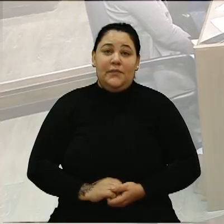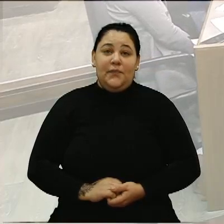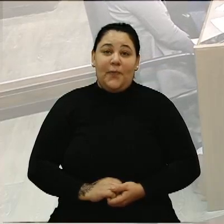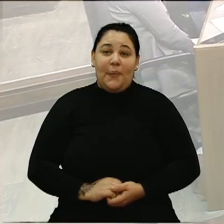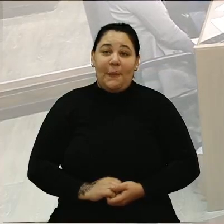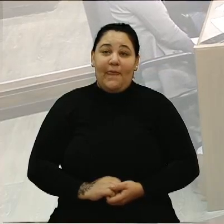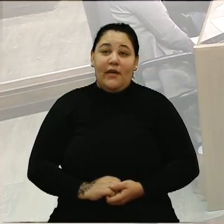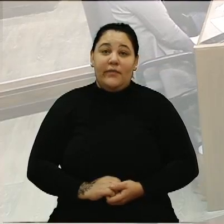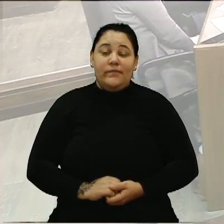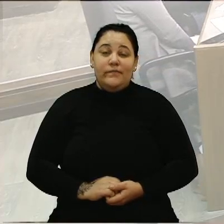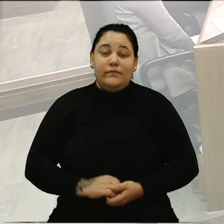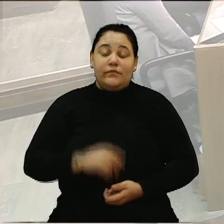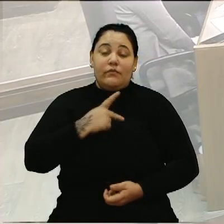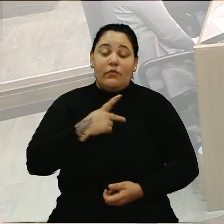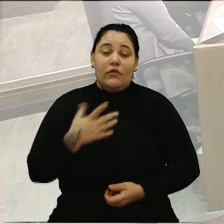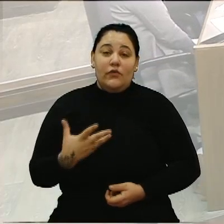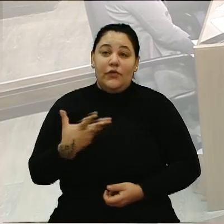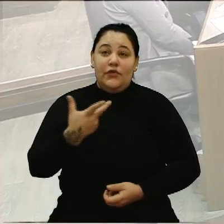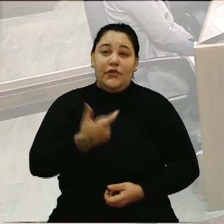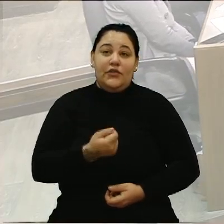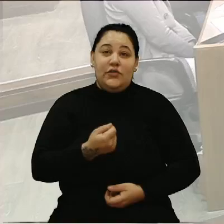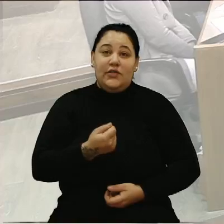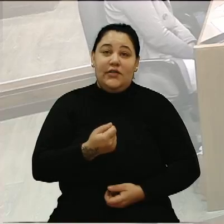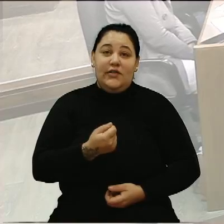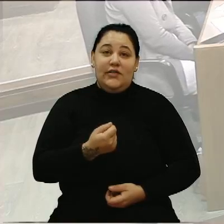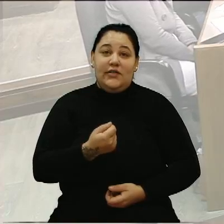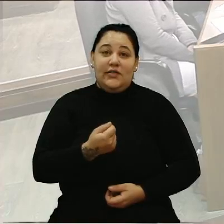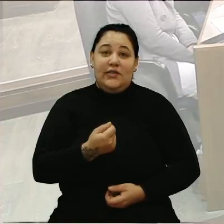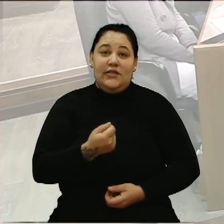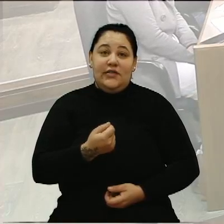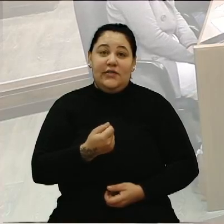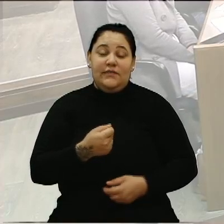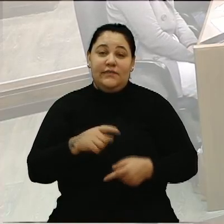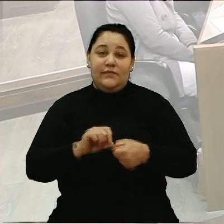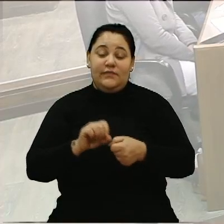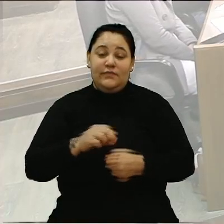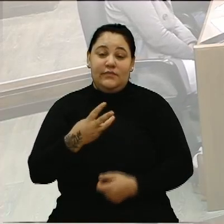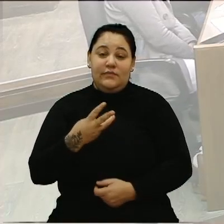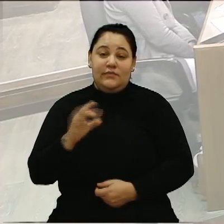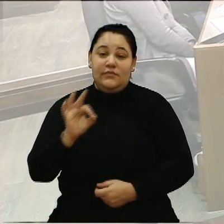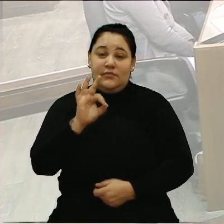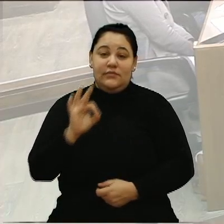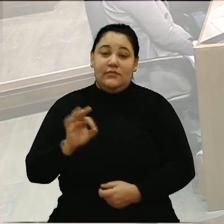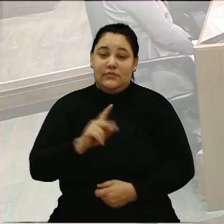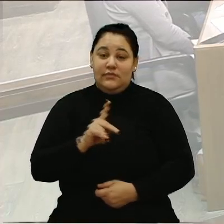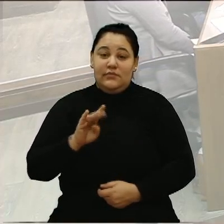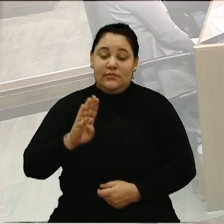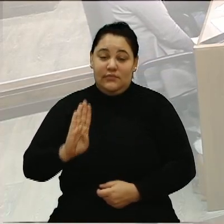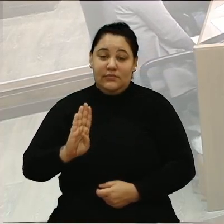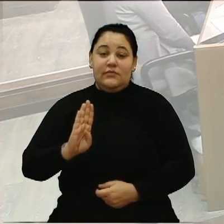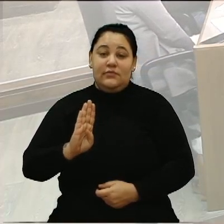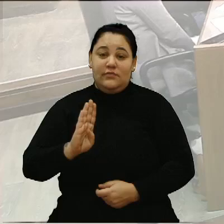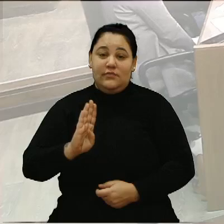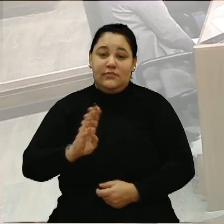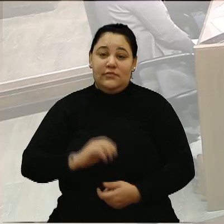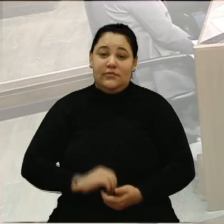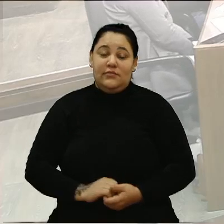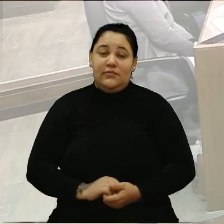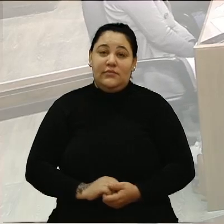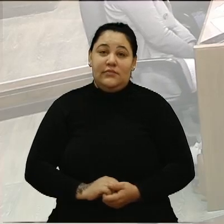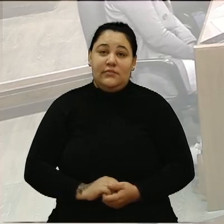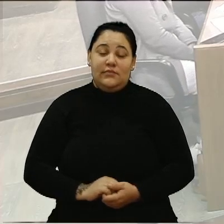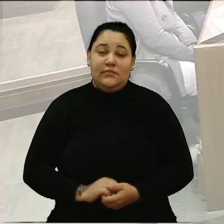Senhora presidente, caros colegas, hoje 0,3% do PIB do Brasil está sendo gasto em